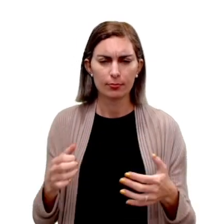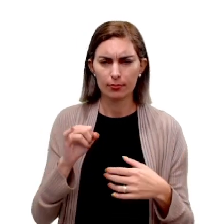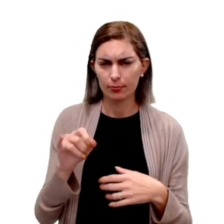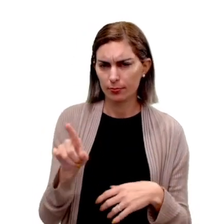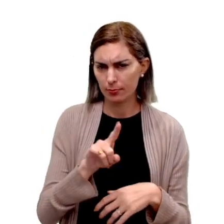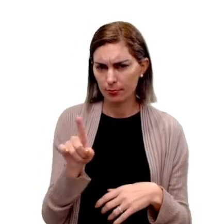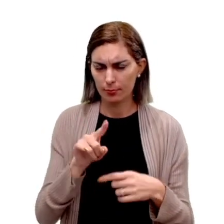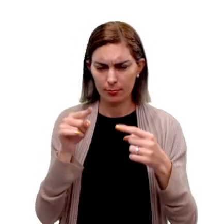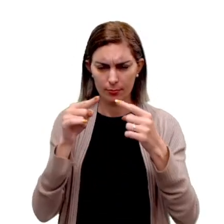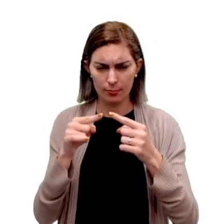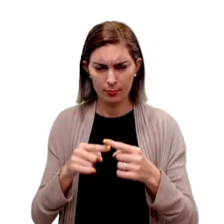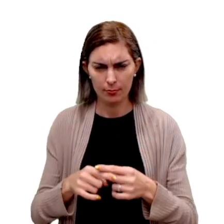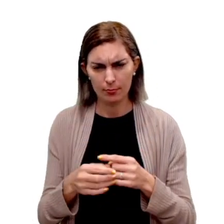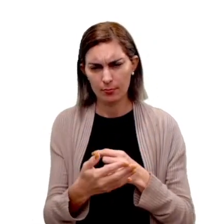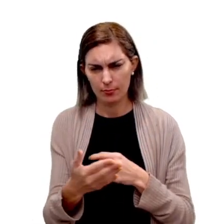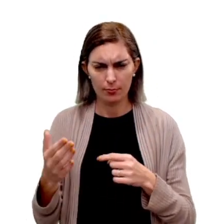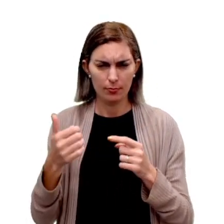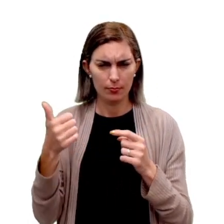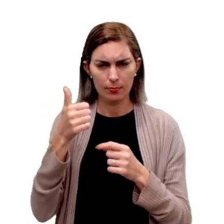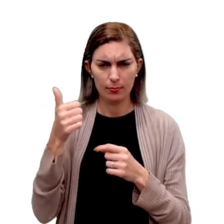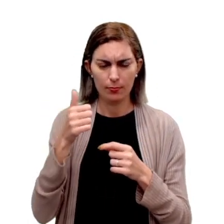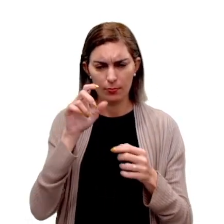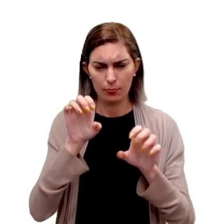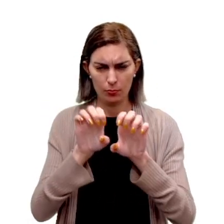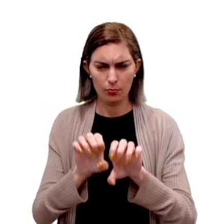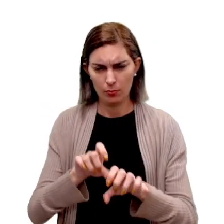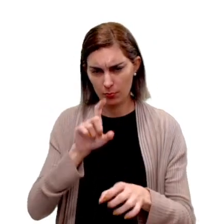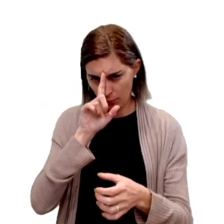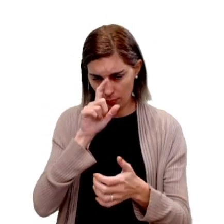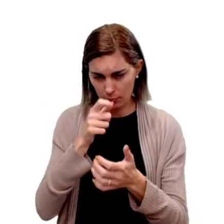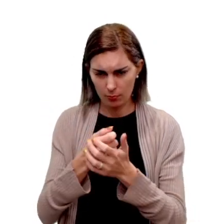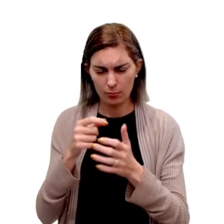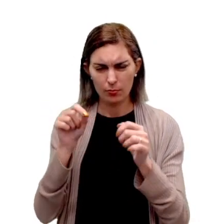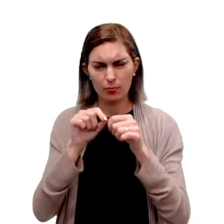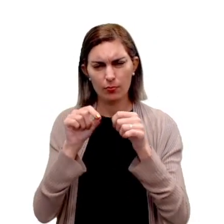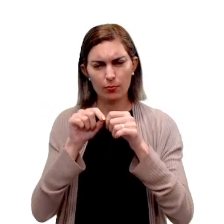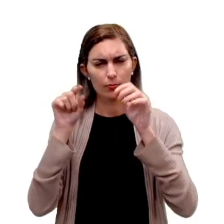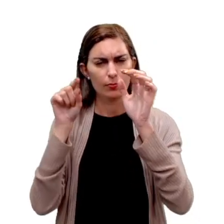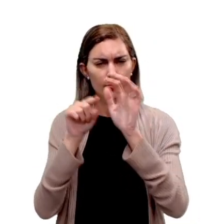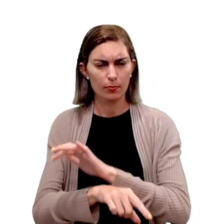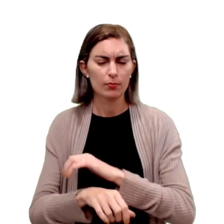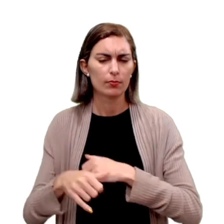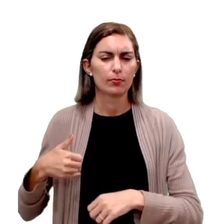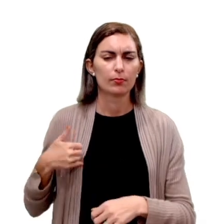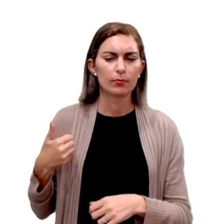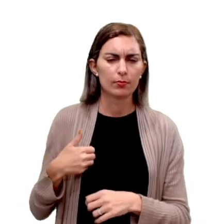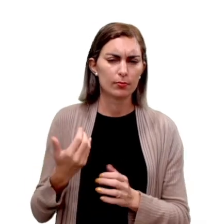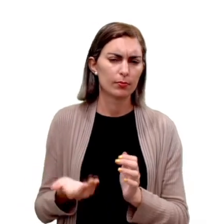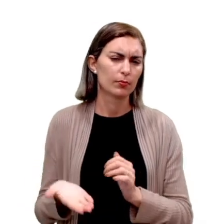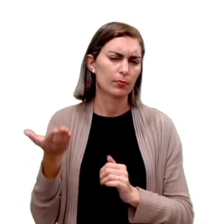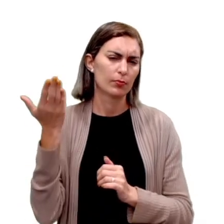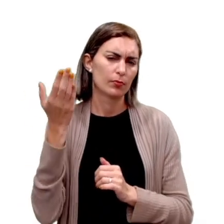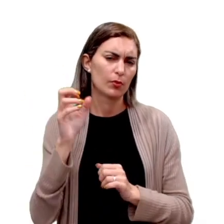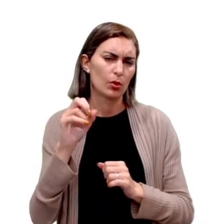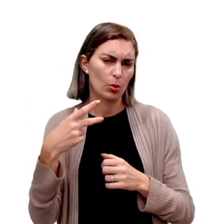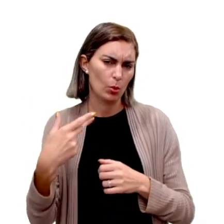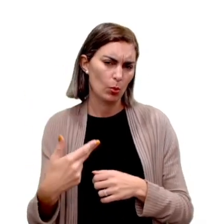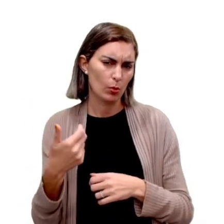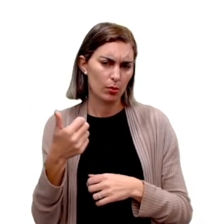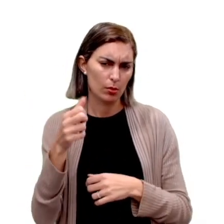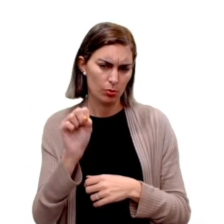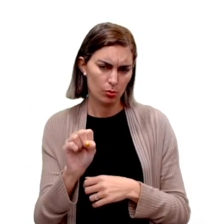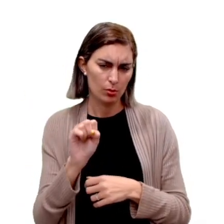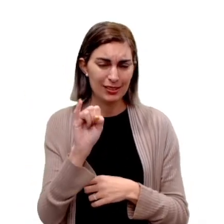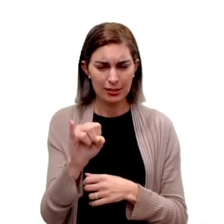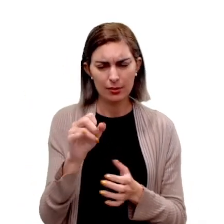aninhada. Então, na primeira estrutura de decisão, eu faço a pergunta: idade é maior ou igual a 18? Se